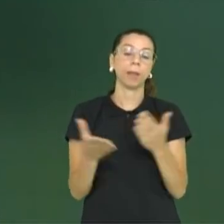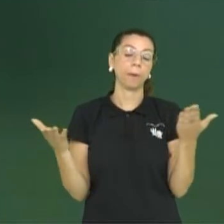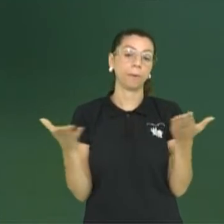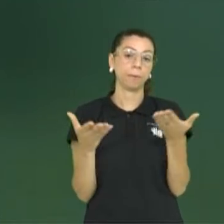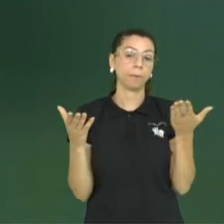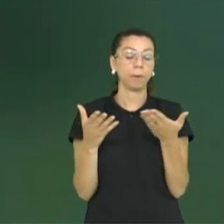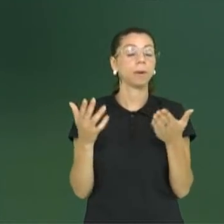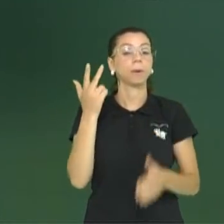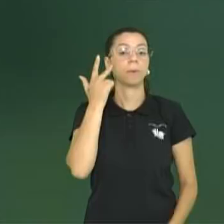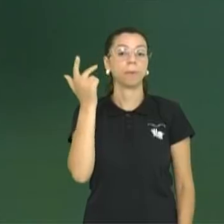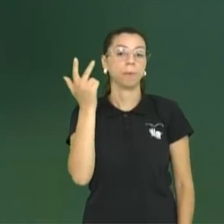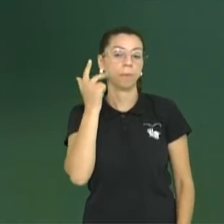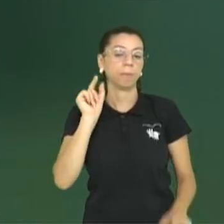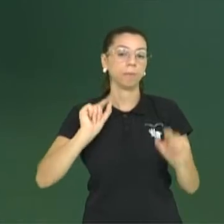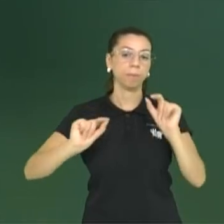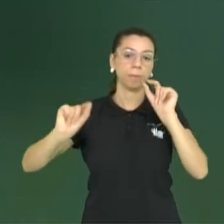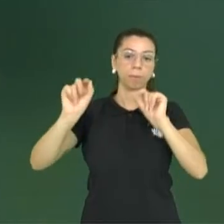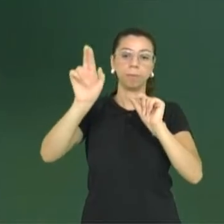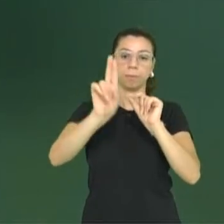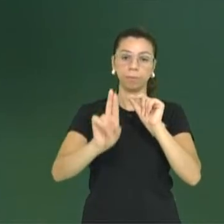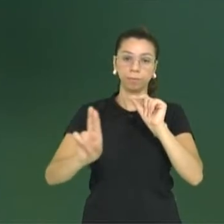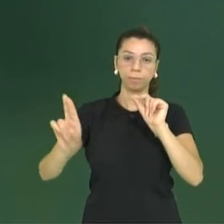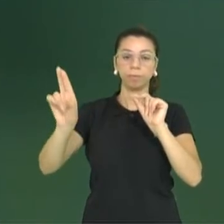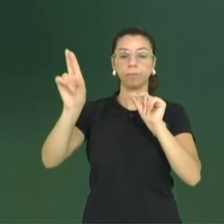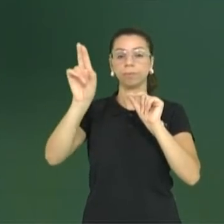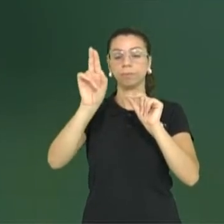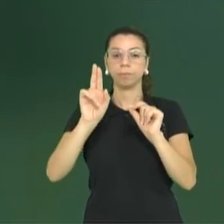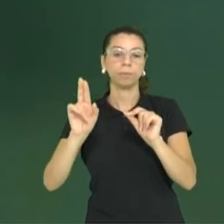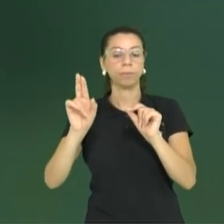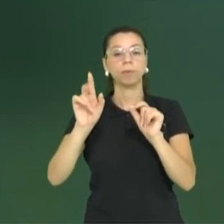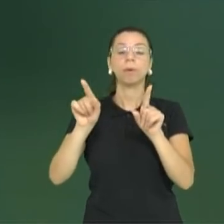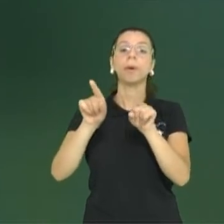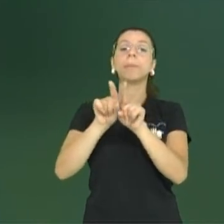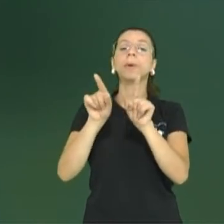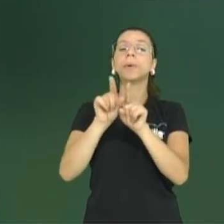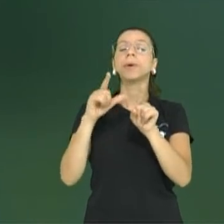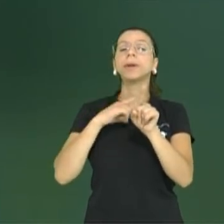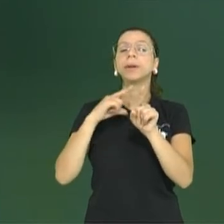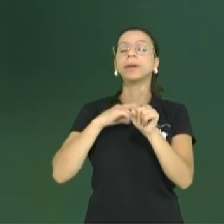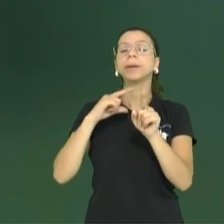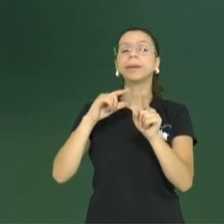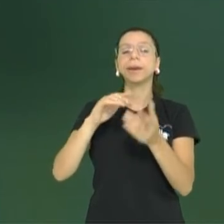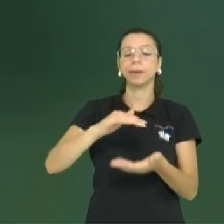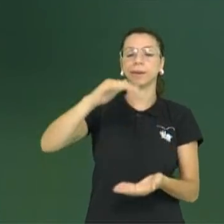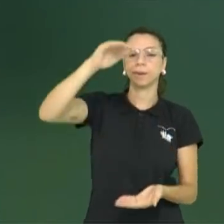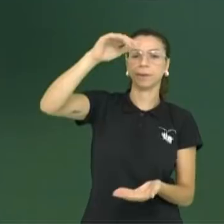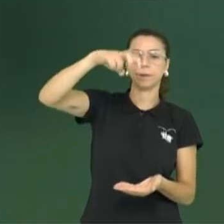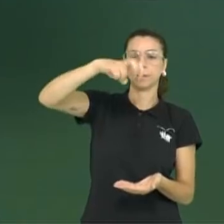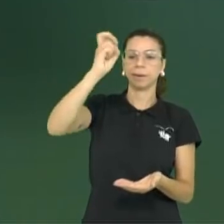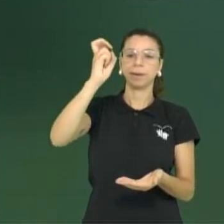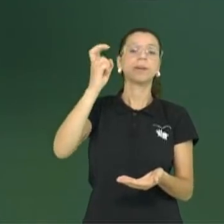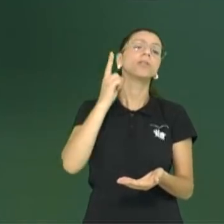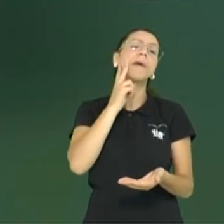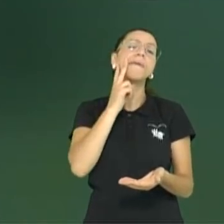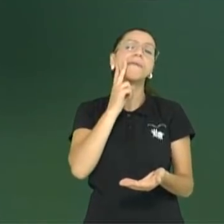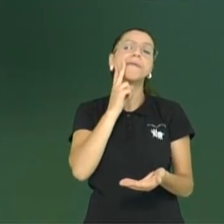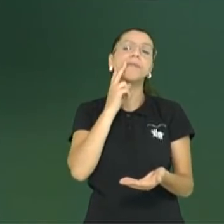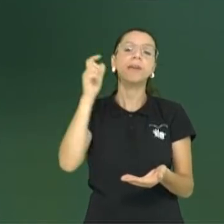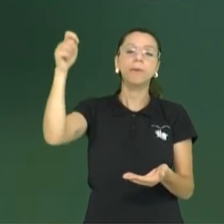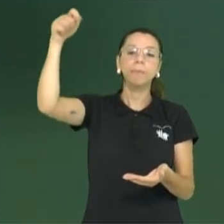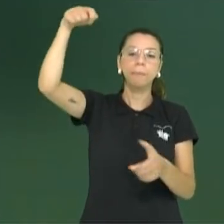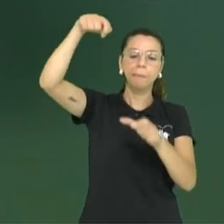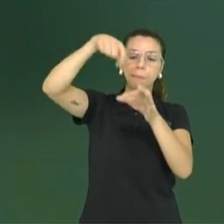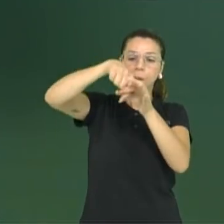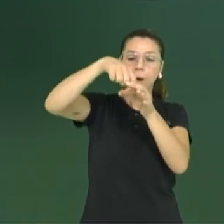dia, ela é muito comum que nós utilizamos elas para fazer rolhas de garrafas, né? Então de vinhos, de algumas bebidas ou outros